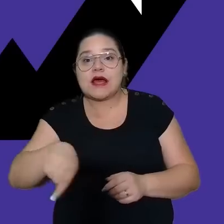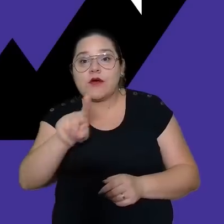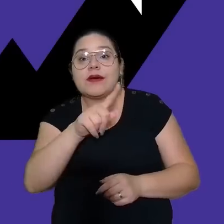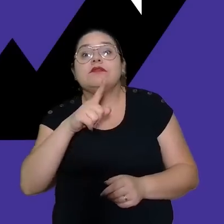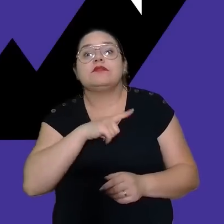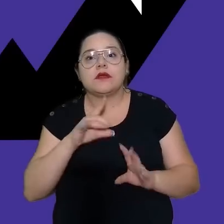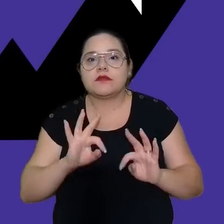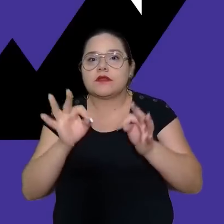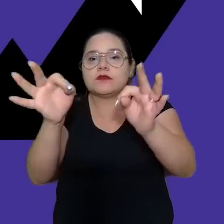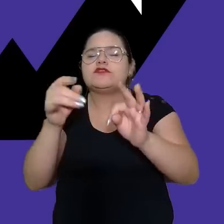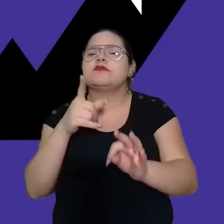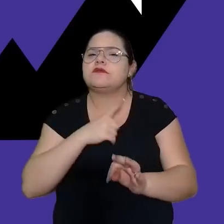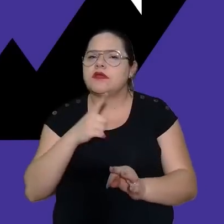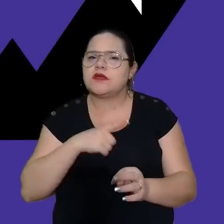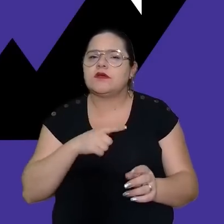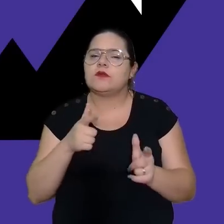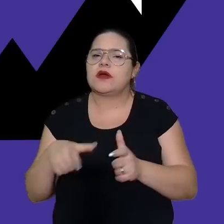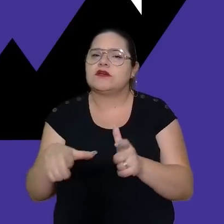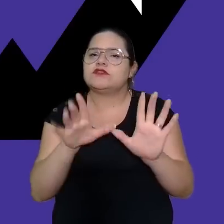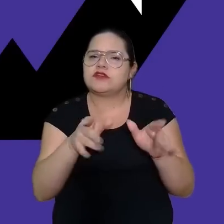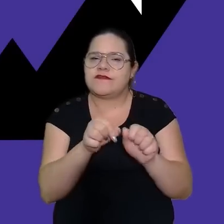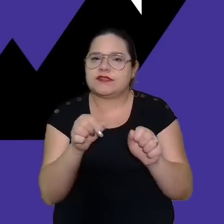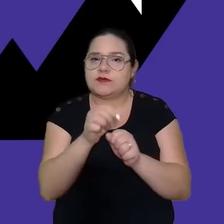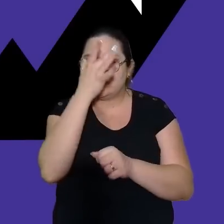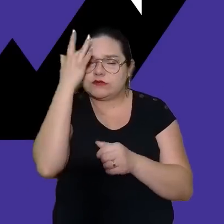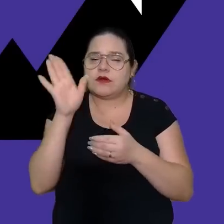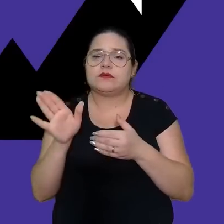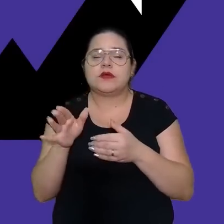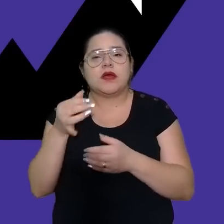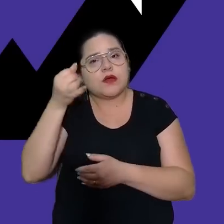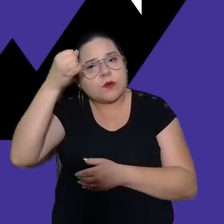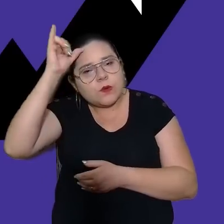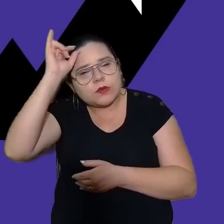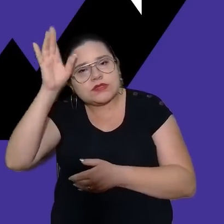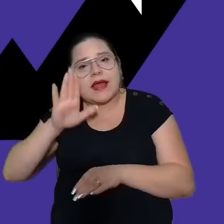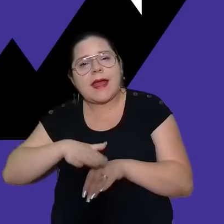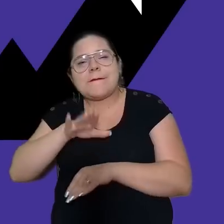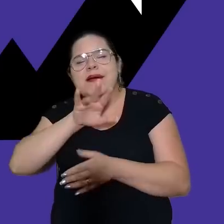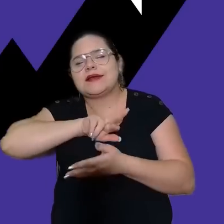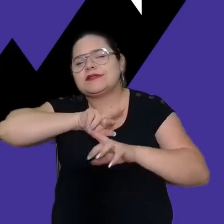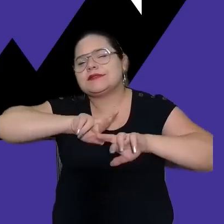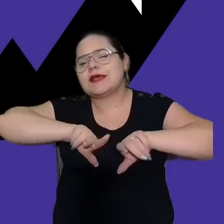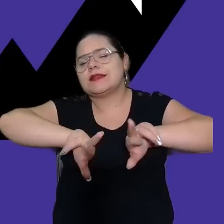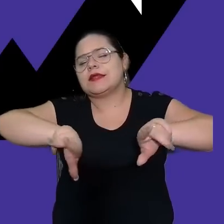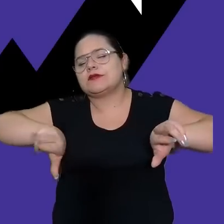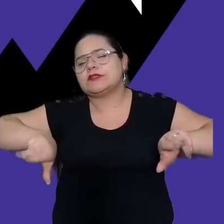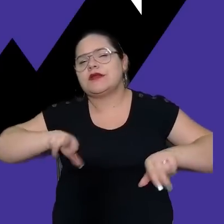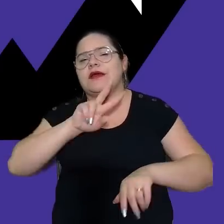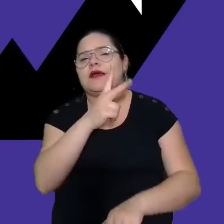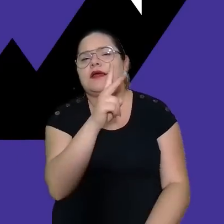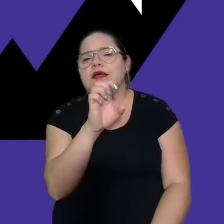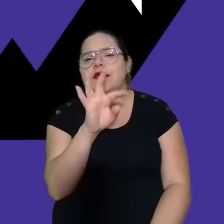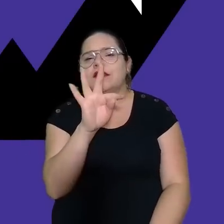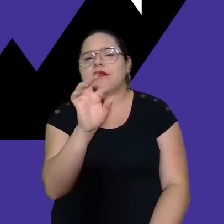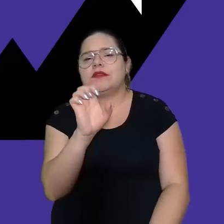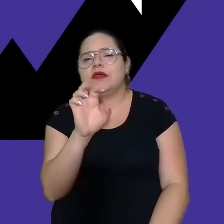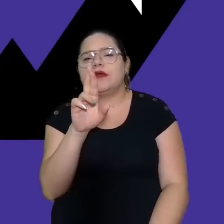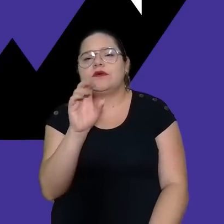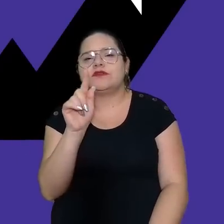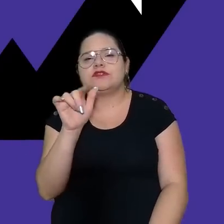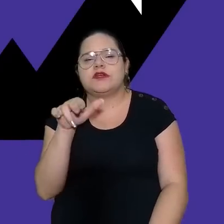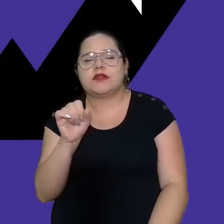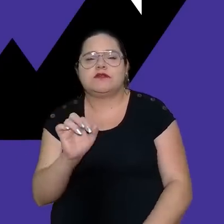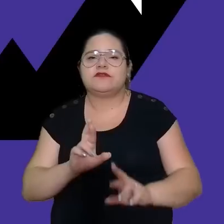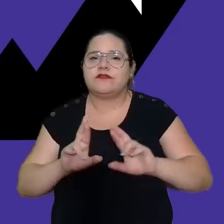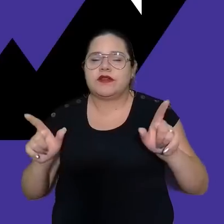fazendo isso. O pessoal de produção de gado de corte é muito mais heterogêneo do que é o sujicultor, o produtor de milho, o produtor de suínos